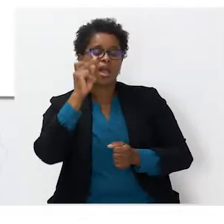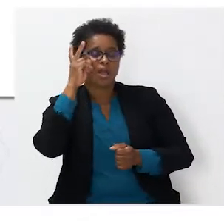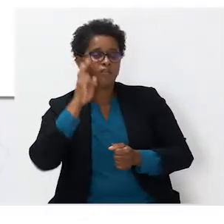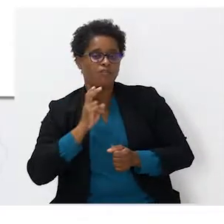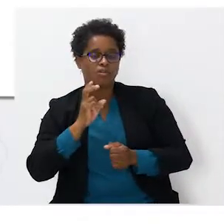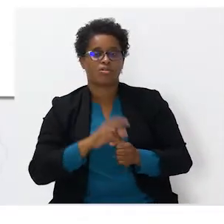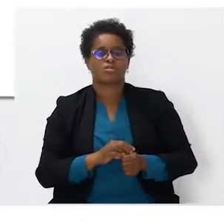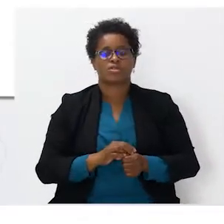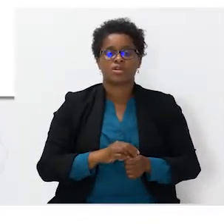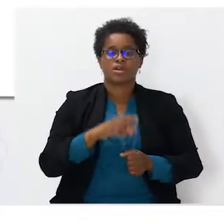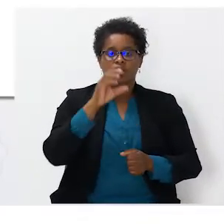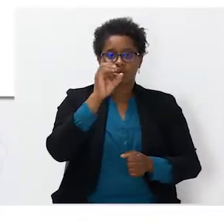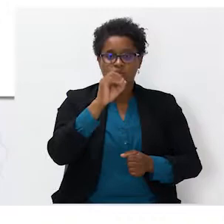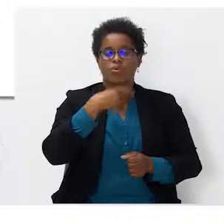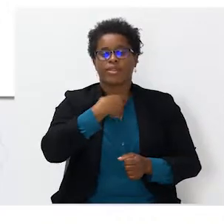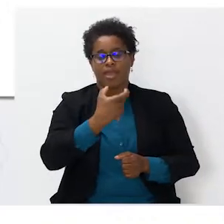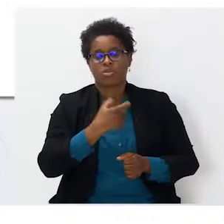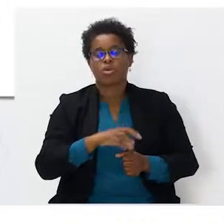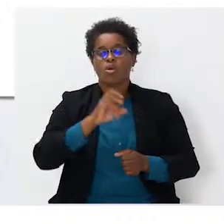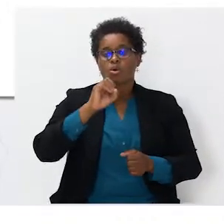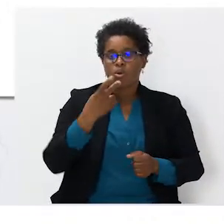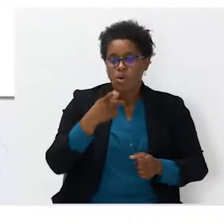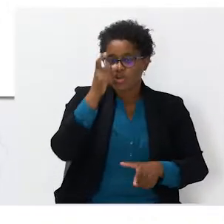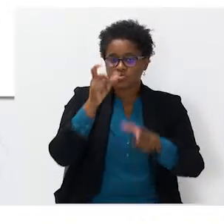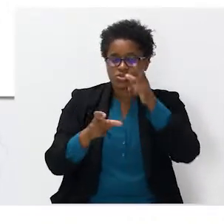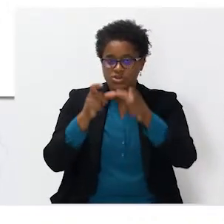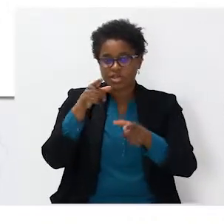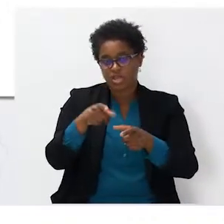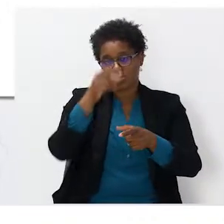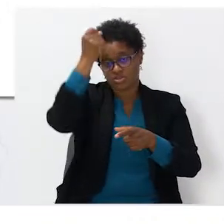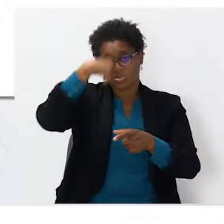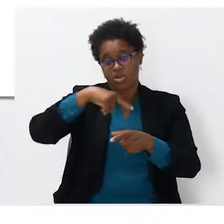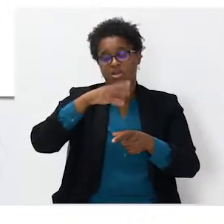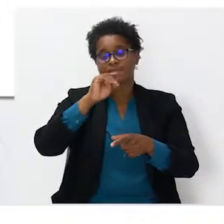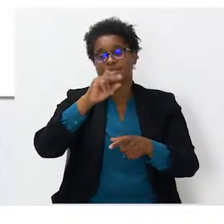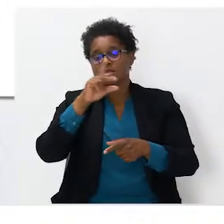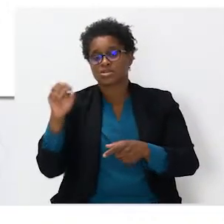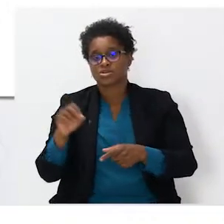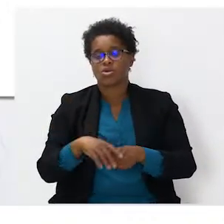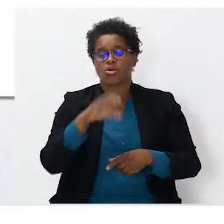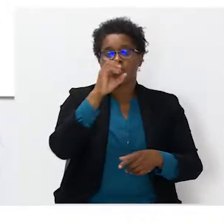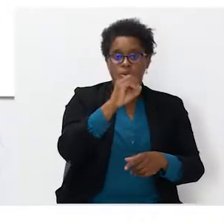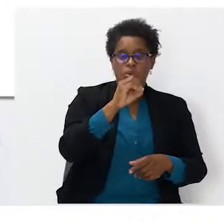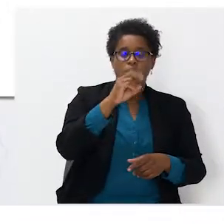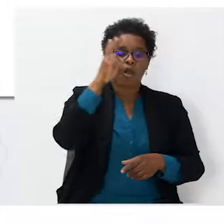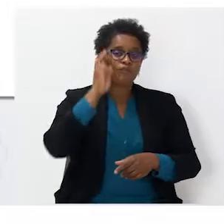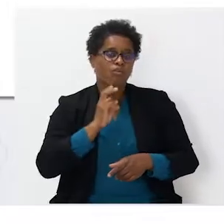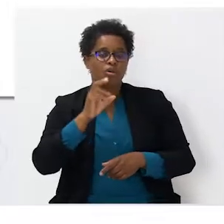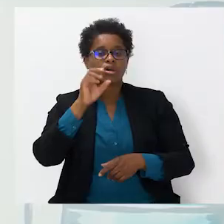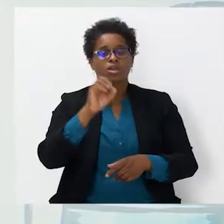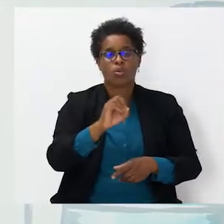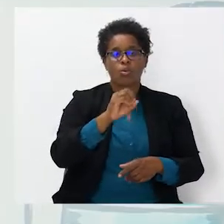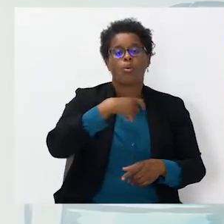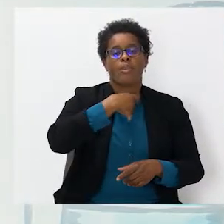o neto, ou as personagens desta história são o avô e o